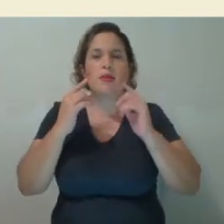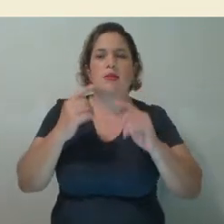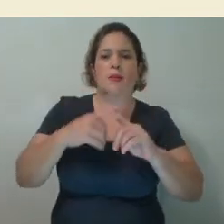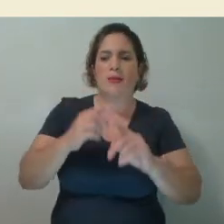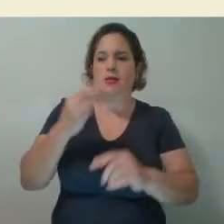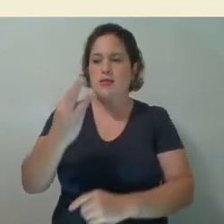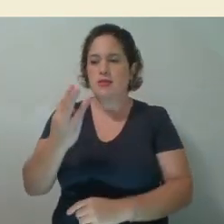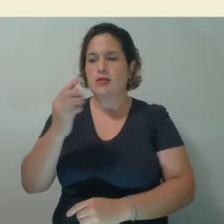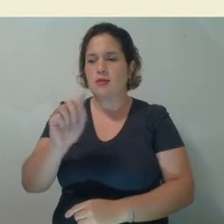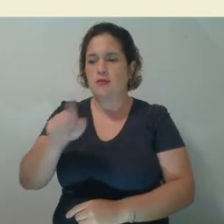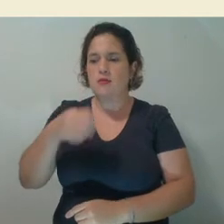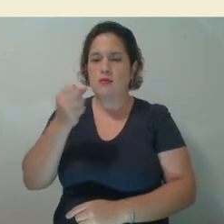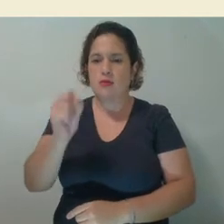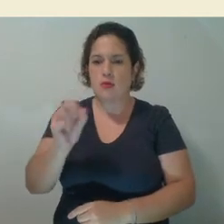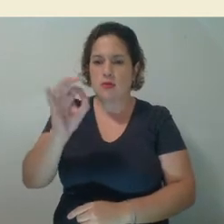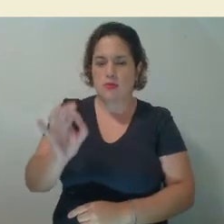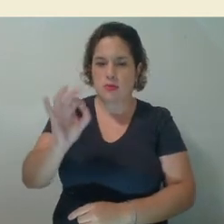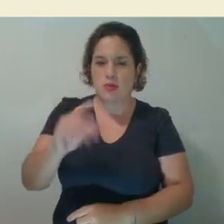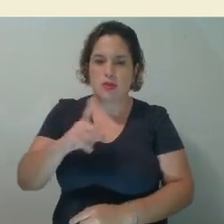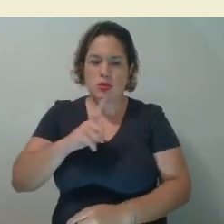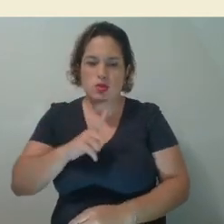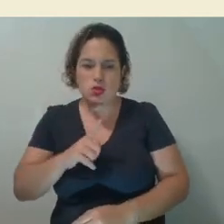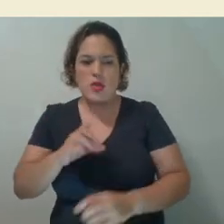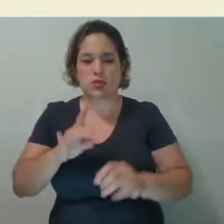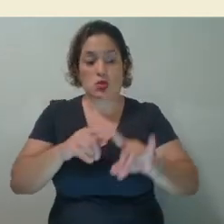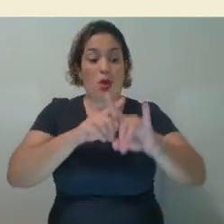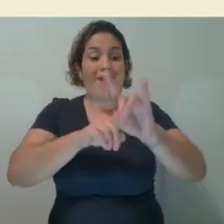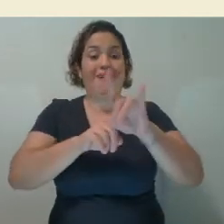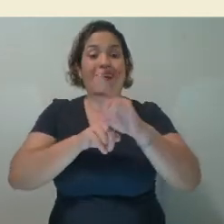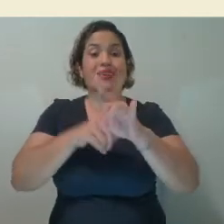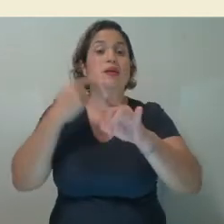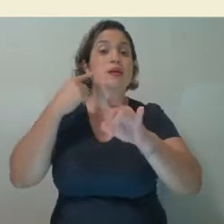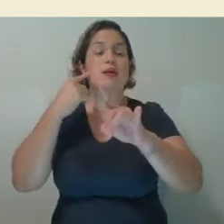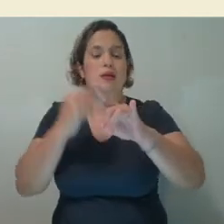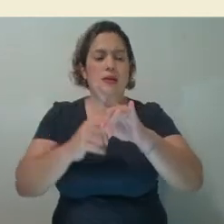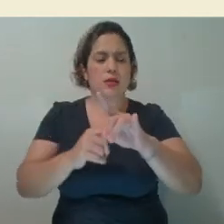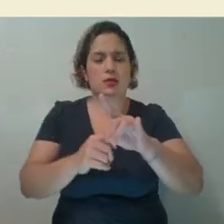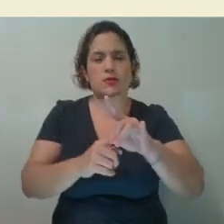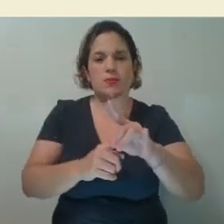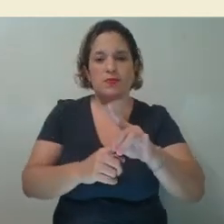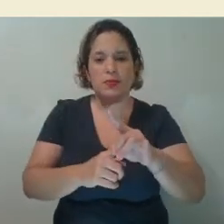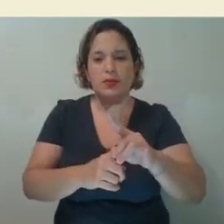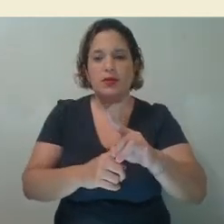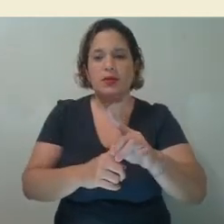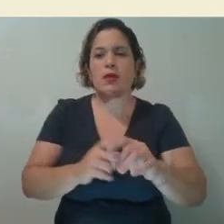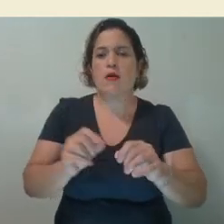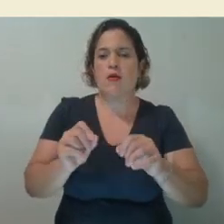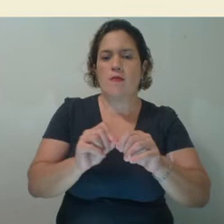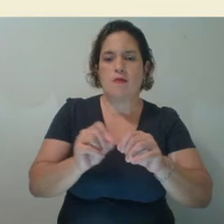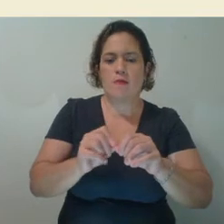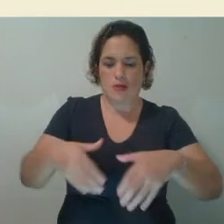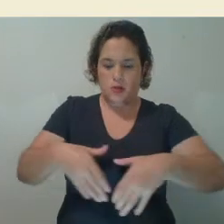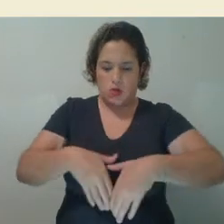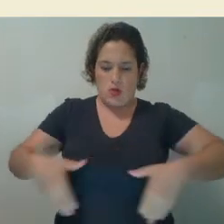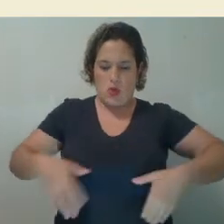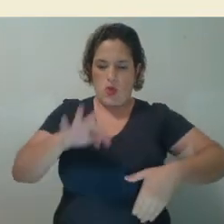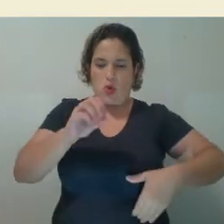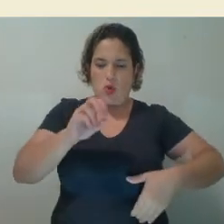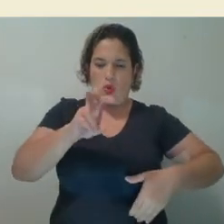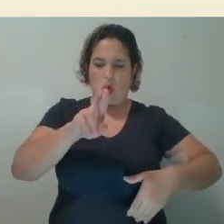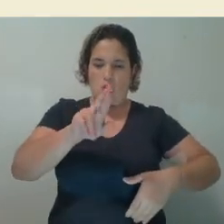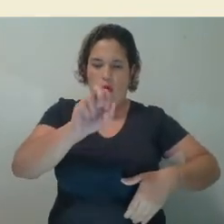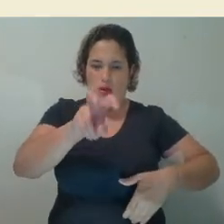mais 37,8% era considerado metade cranial, então cabeça, membro torácico e